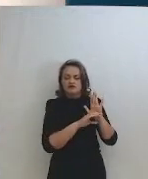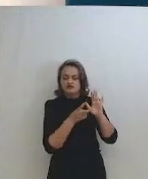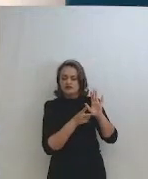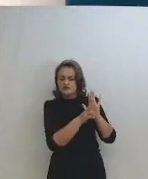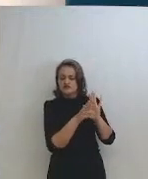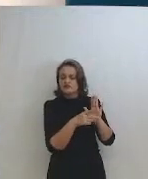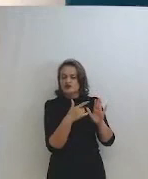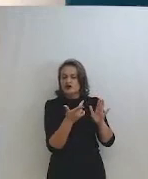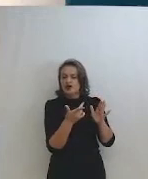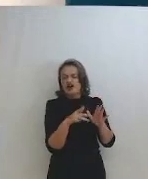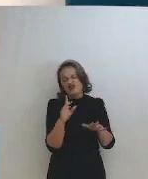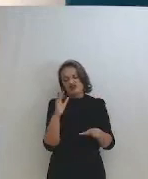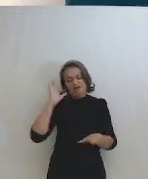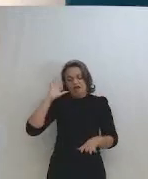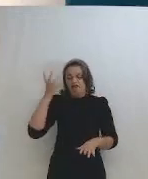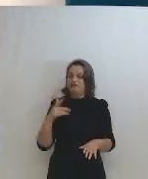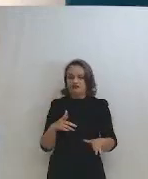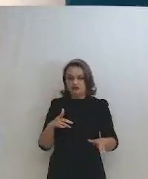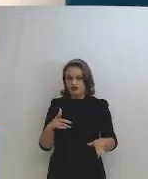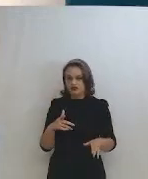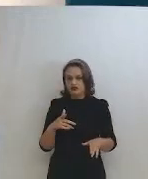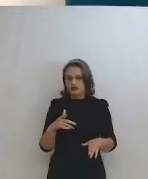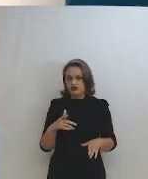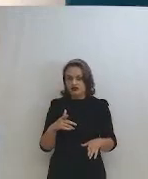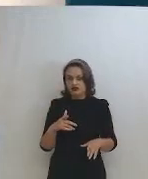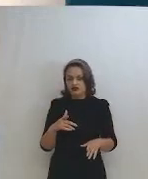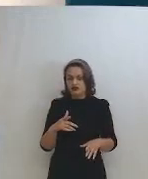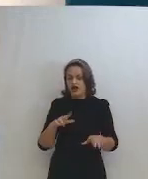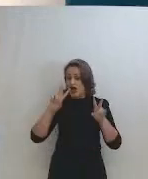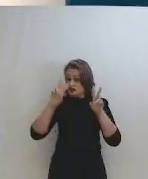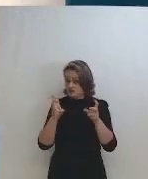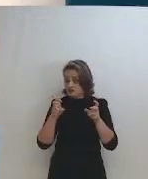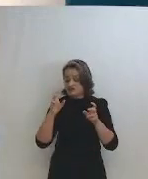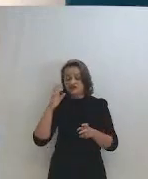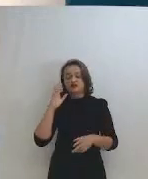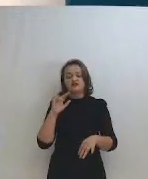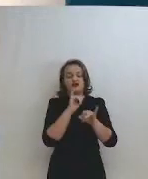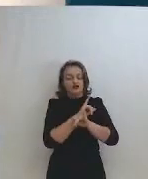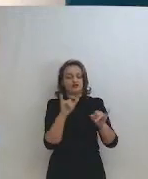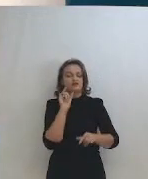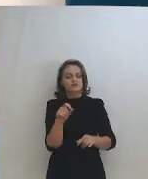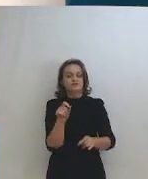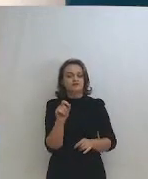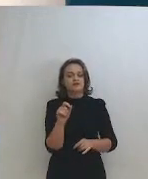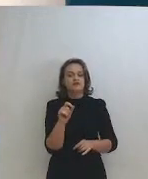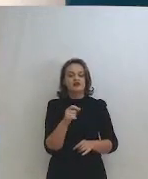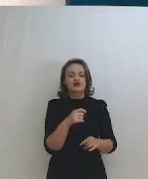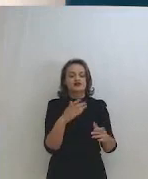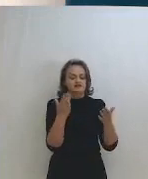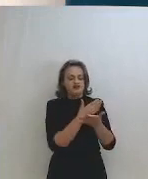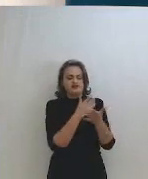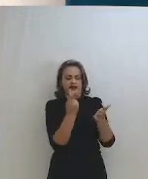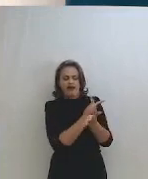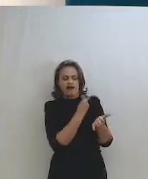de plano, abre aspas, de plano, digo que não existe legalidade na decretação e,